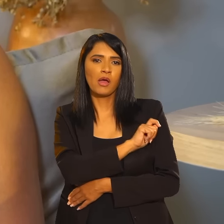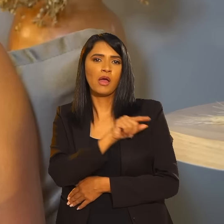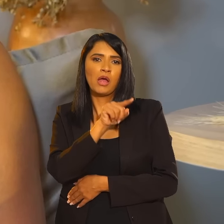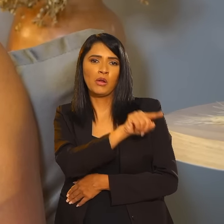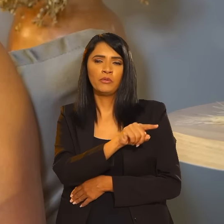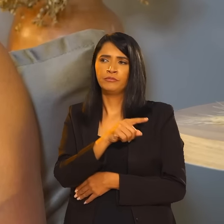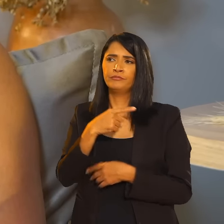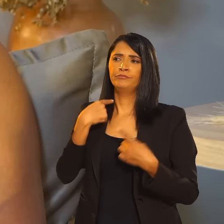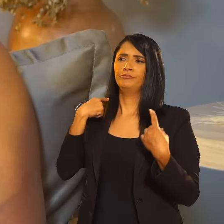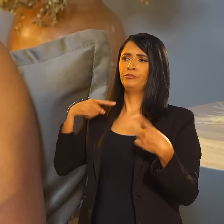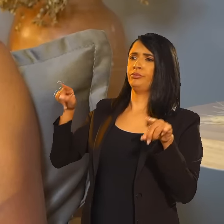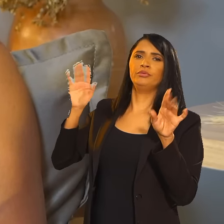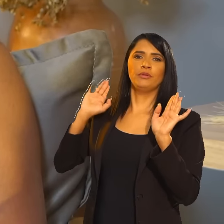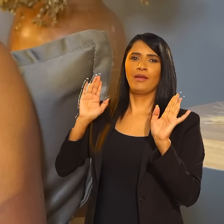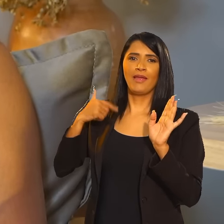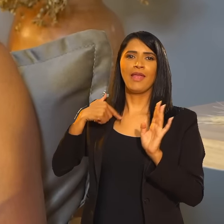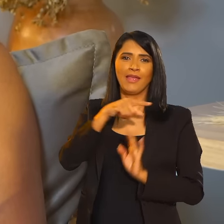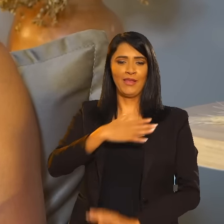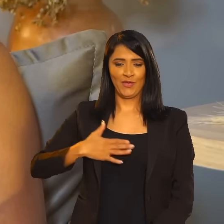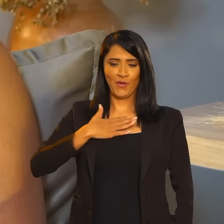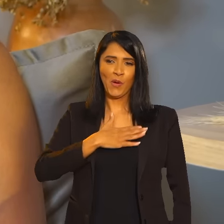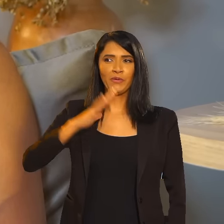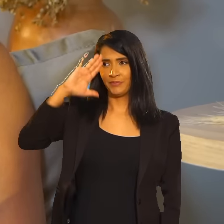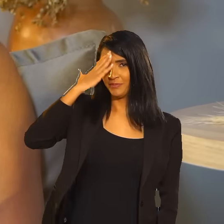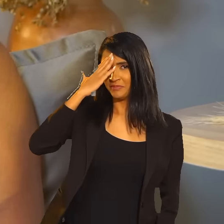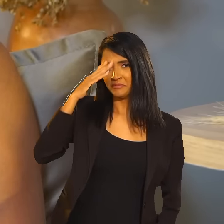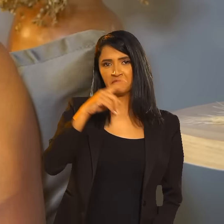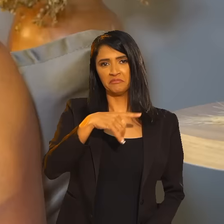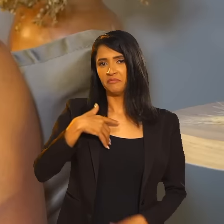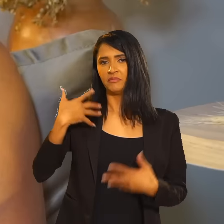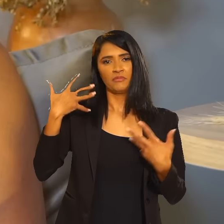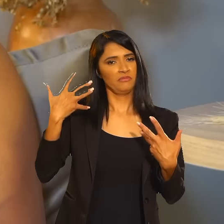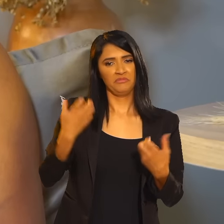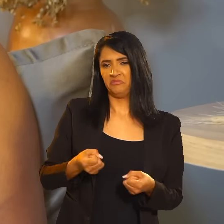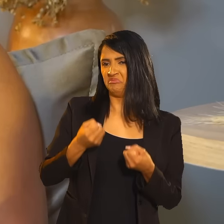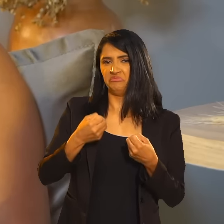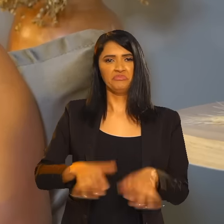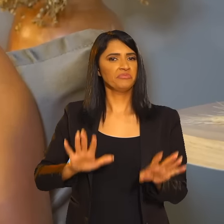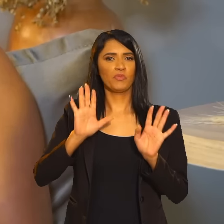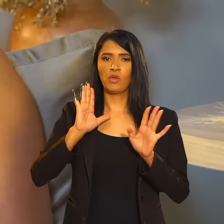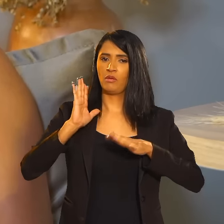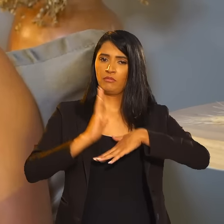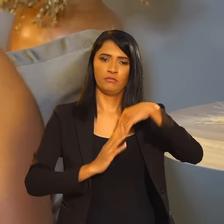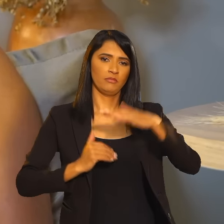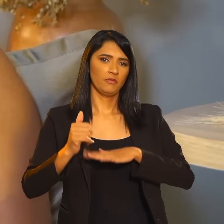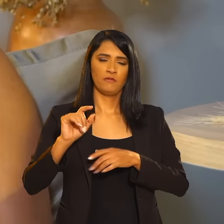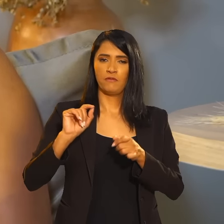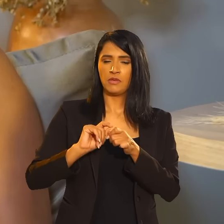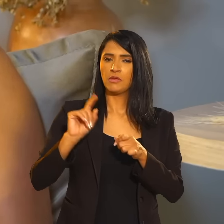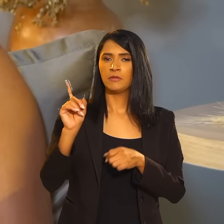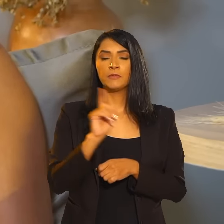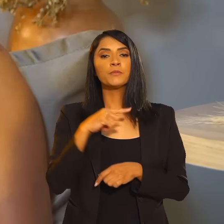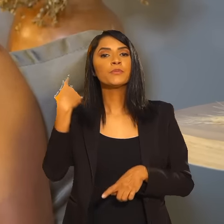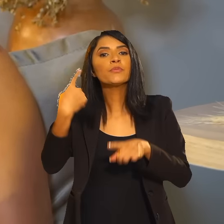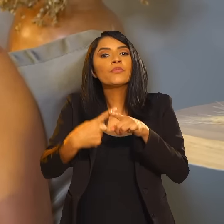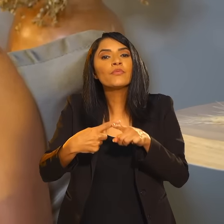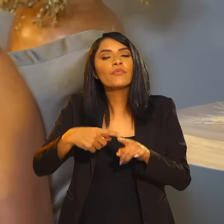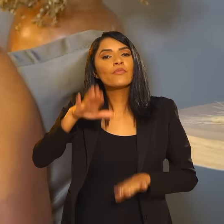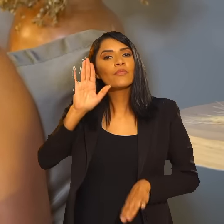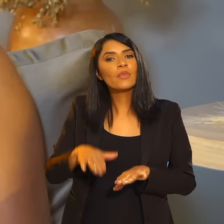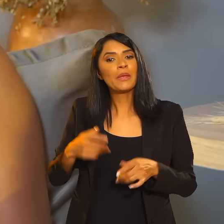aluno que é do contra, que às vezes mesmo ele gostando e entendendo, ele não quer colocar em prática aquilo ali, né?